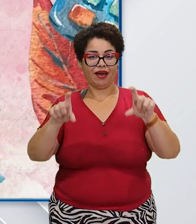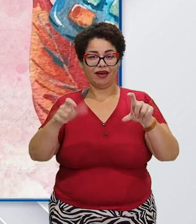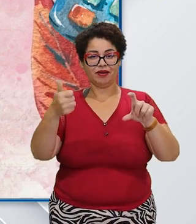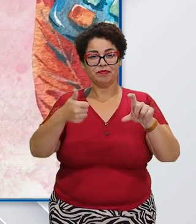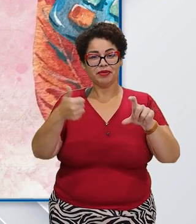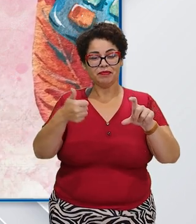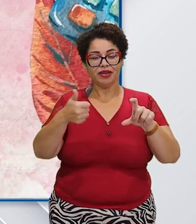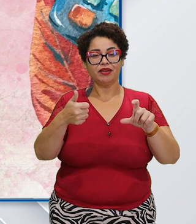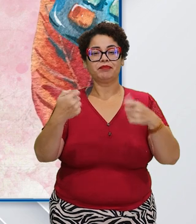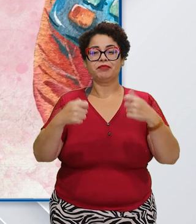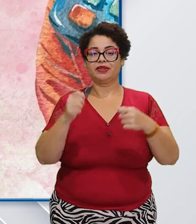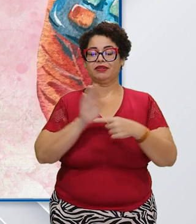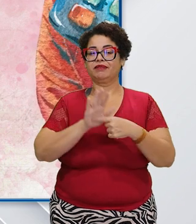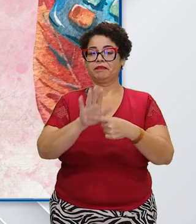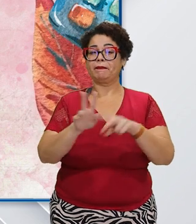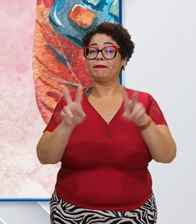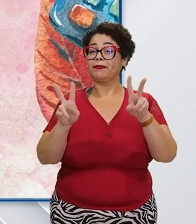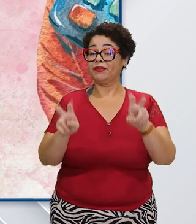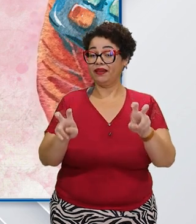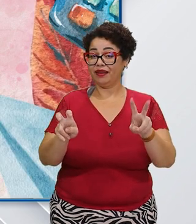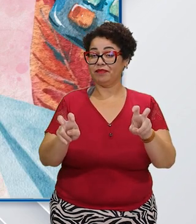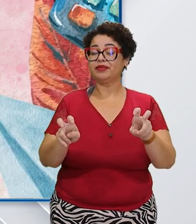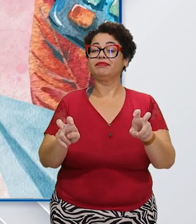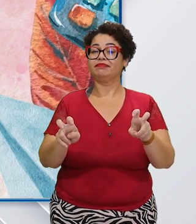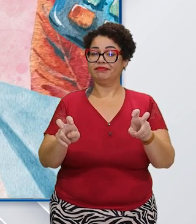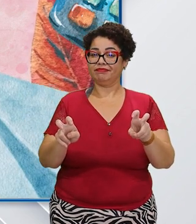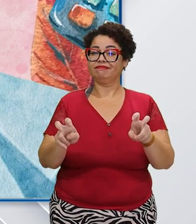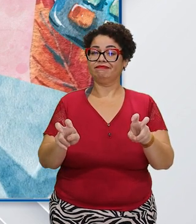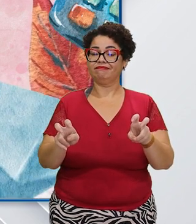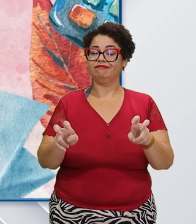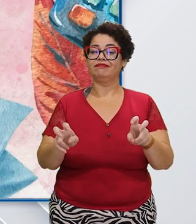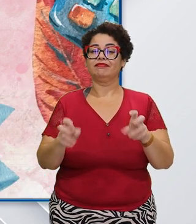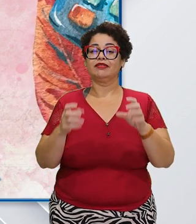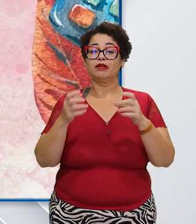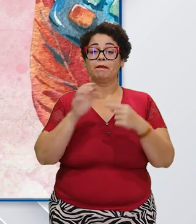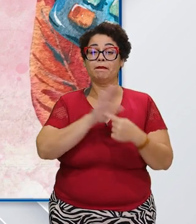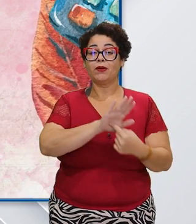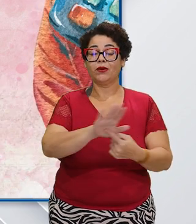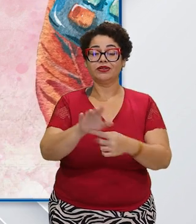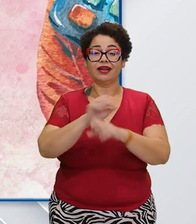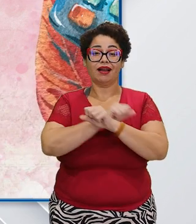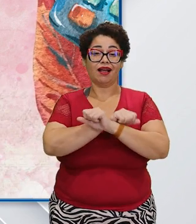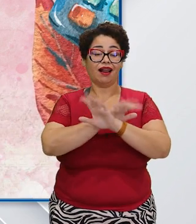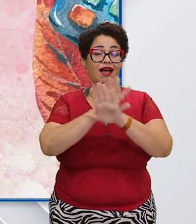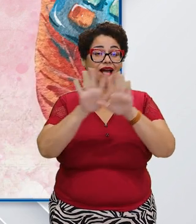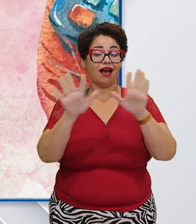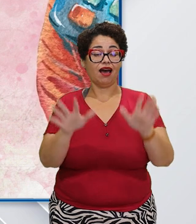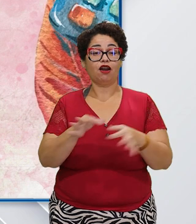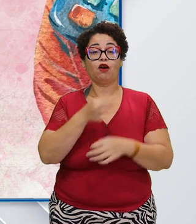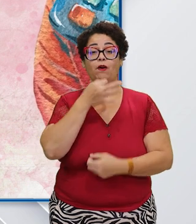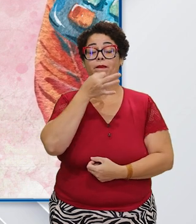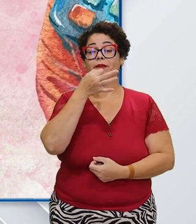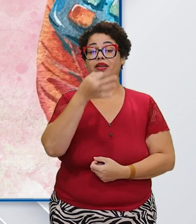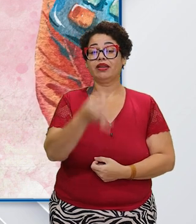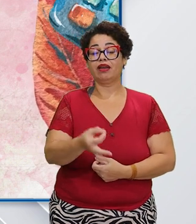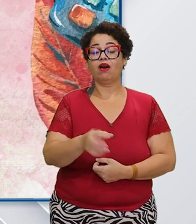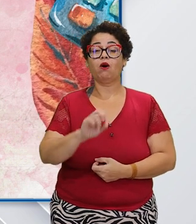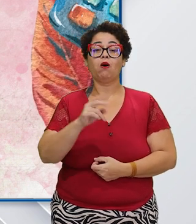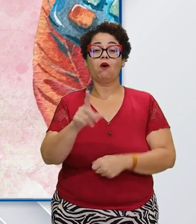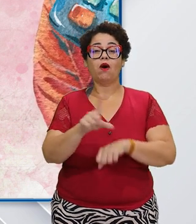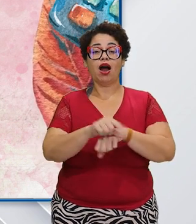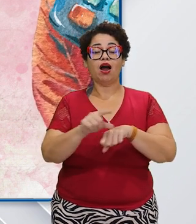deve apresentar o tema expor claramente a opinião ou